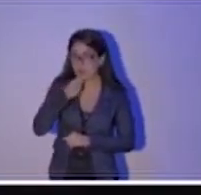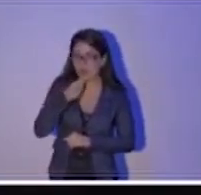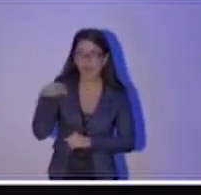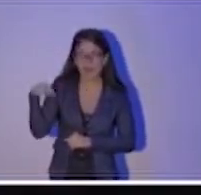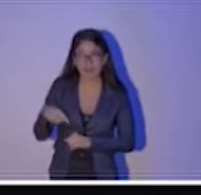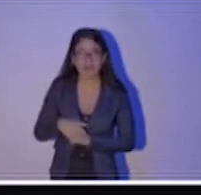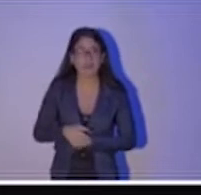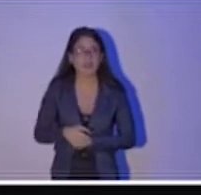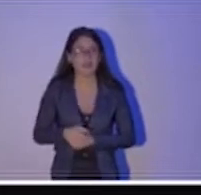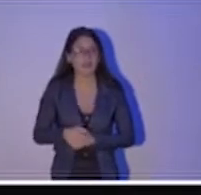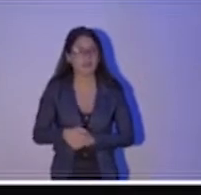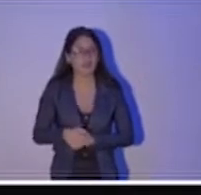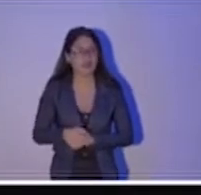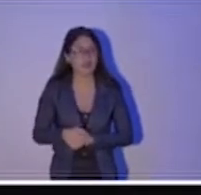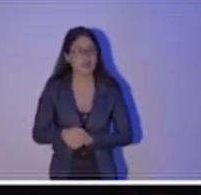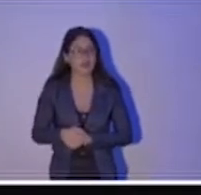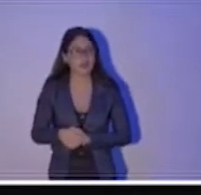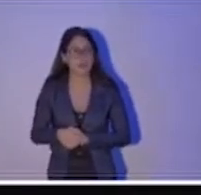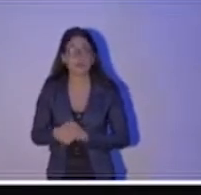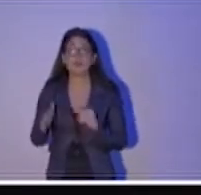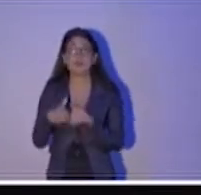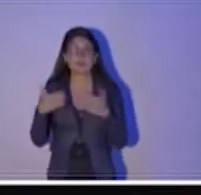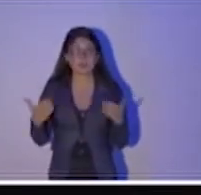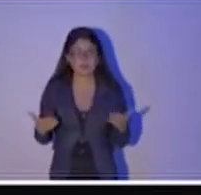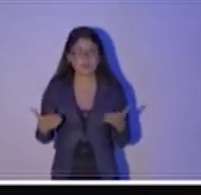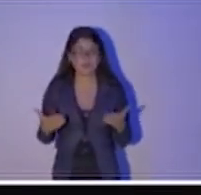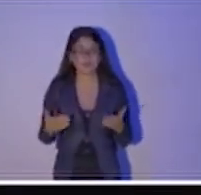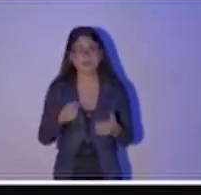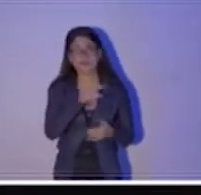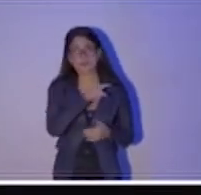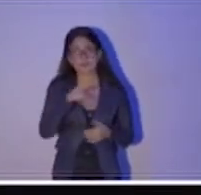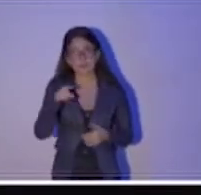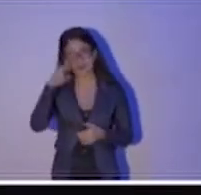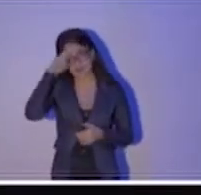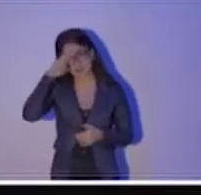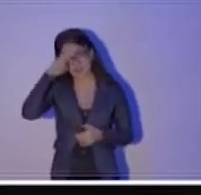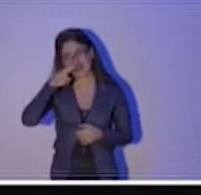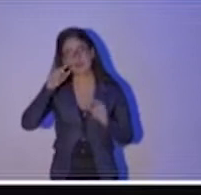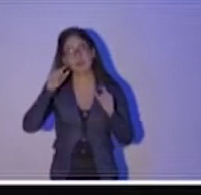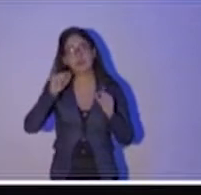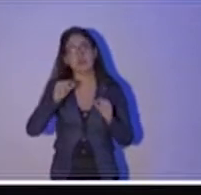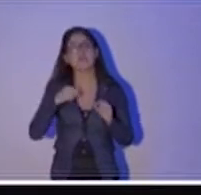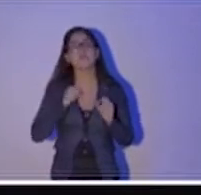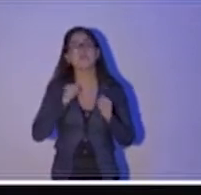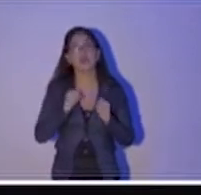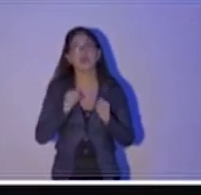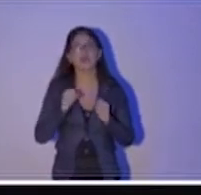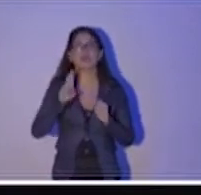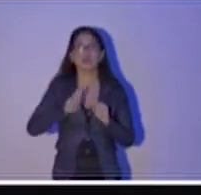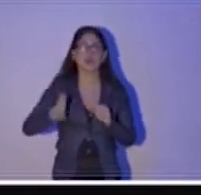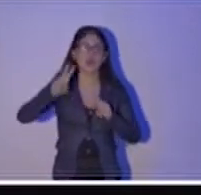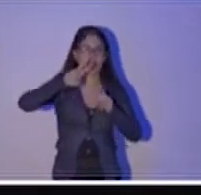aqui tem o seu. Perfeito. Então, minha gente, lembrem, slido.com. Já pode ir lá utilizar a hashtag plenária